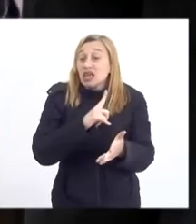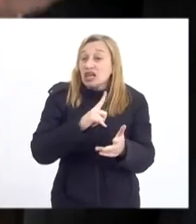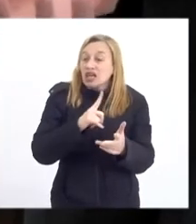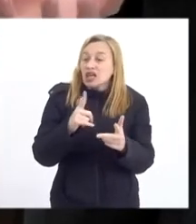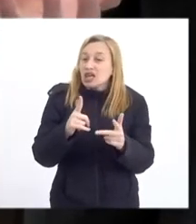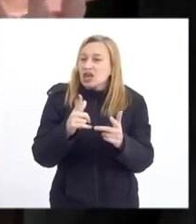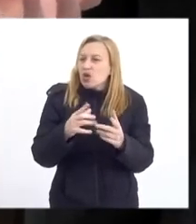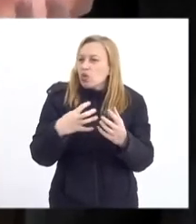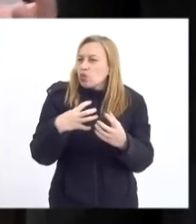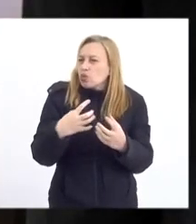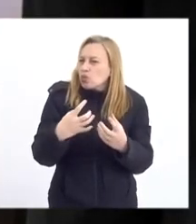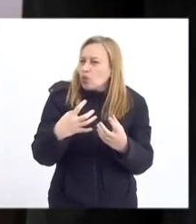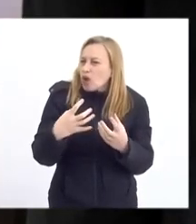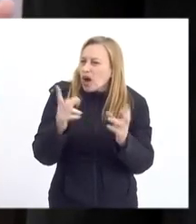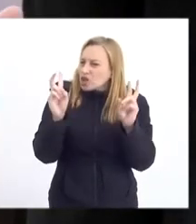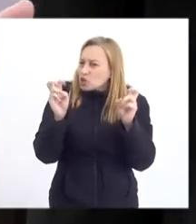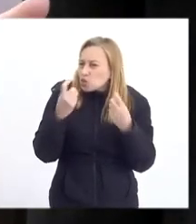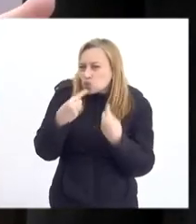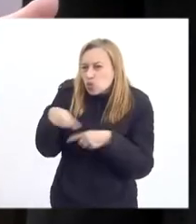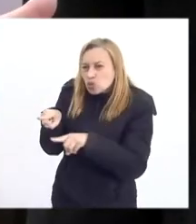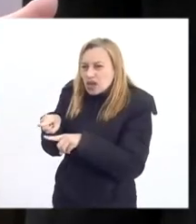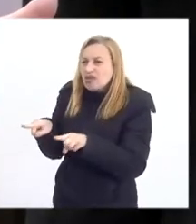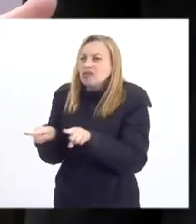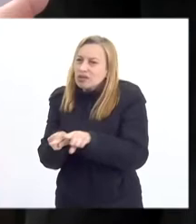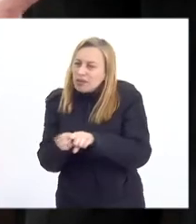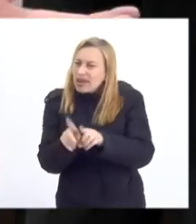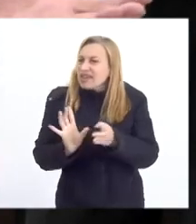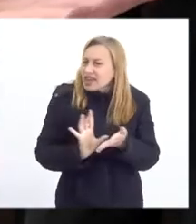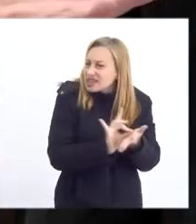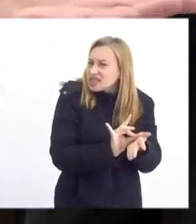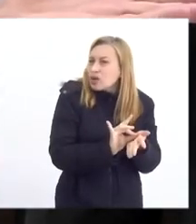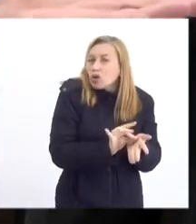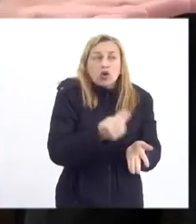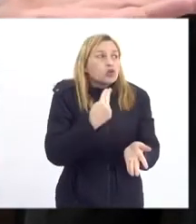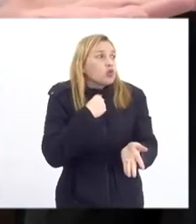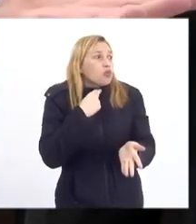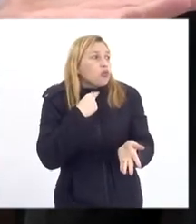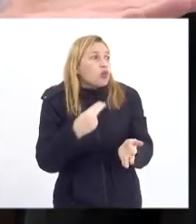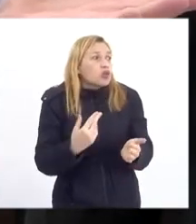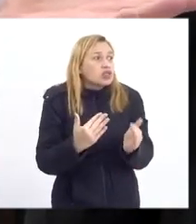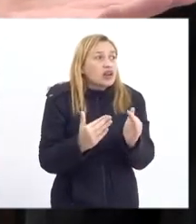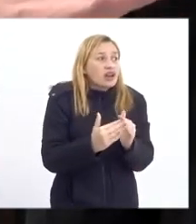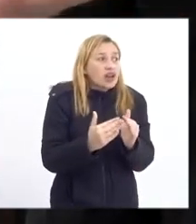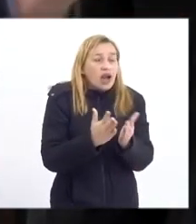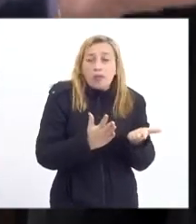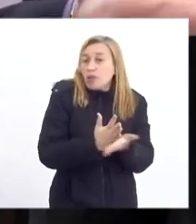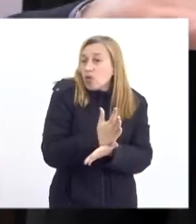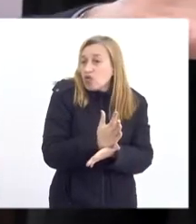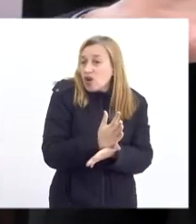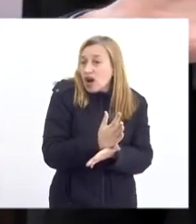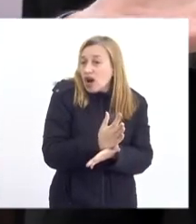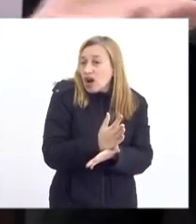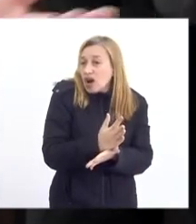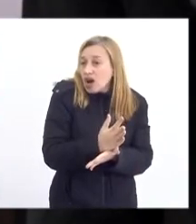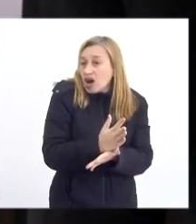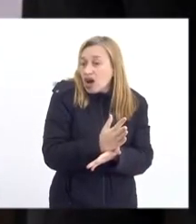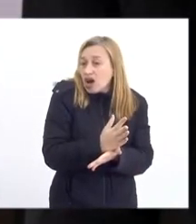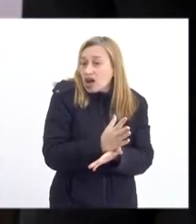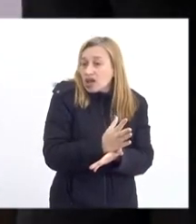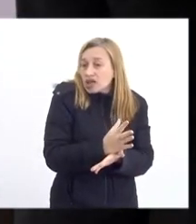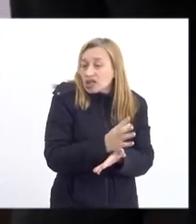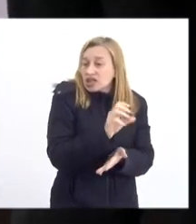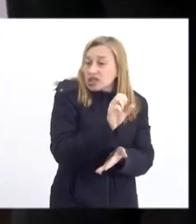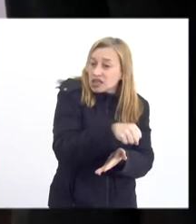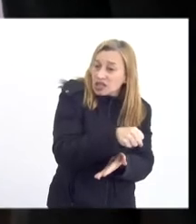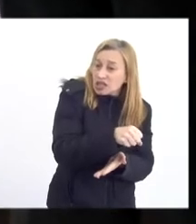sentido contrário, também é anexação. A gente não pode, a casa, ao mesmo tempo, aprovar um projeto que diz sim para uma coisa e o outro diz não